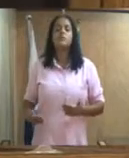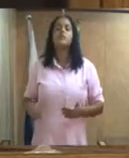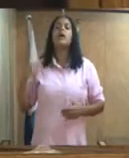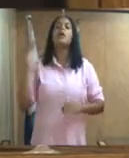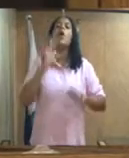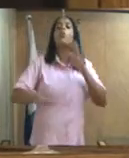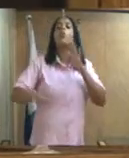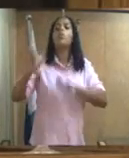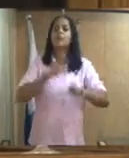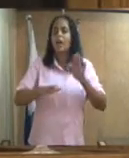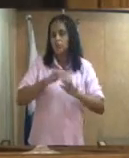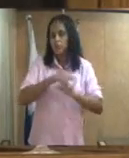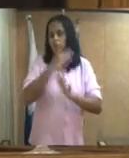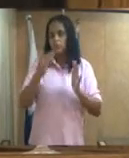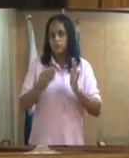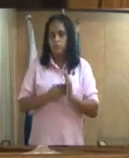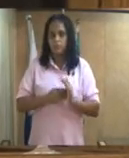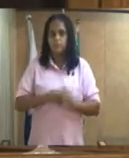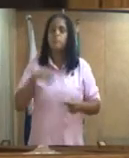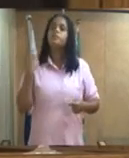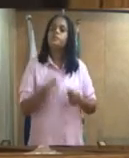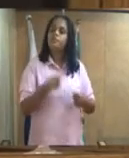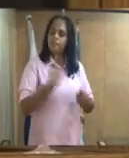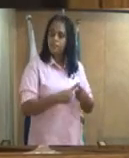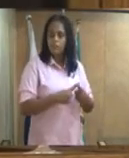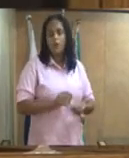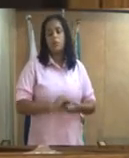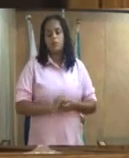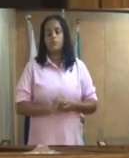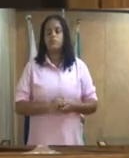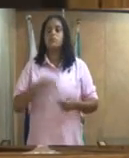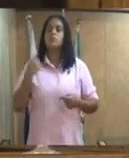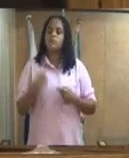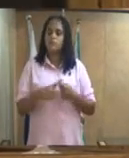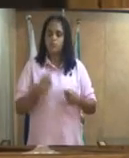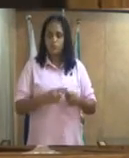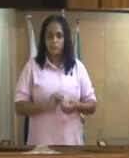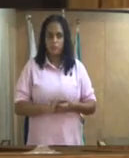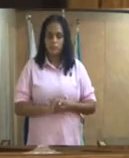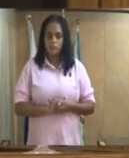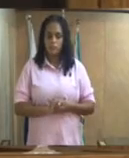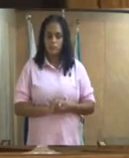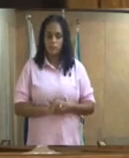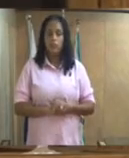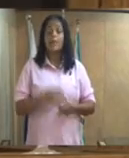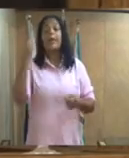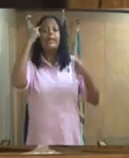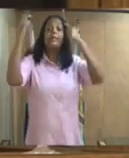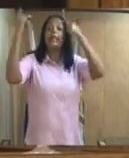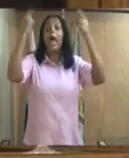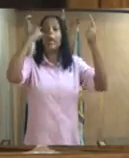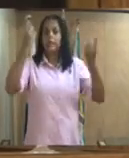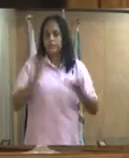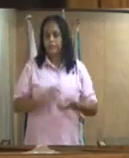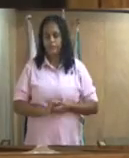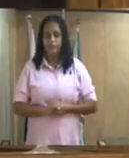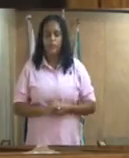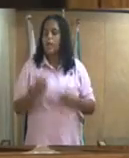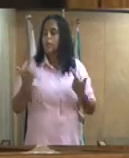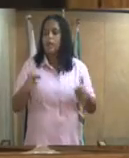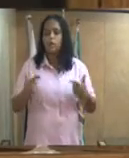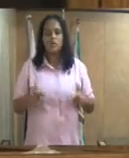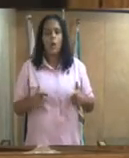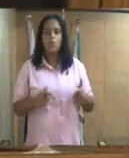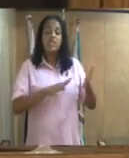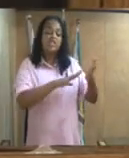vou saber o porquê que essas ideias criativas não são tiradas do